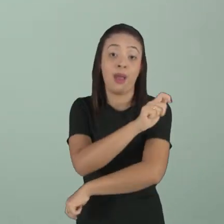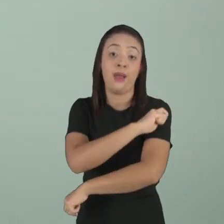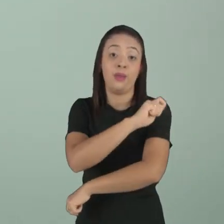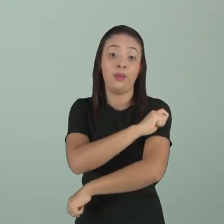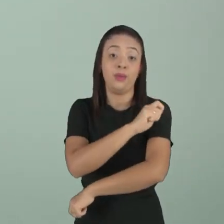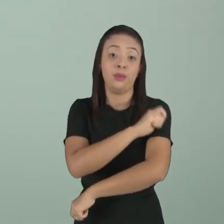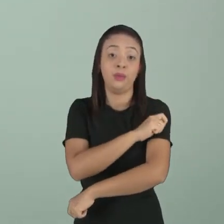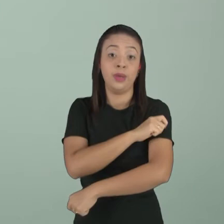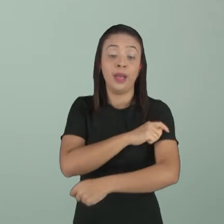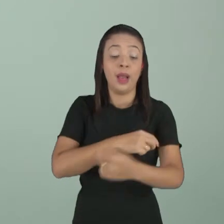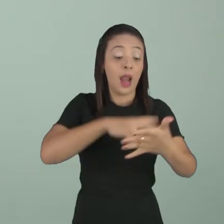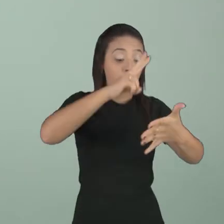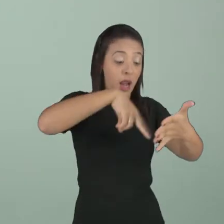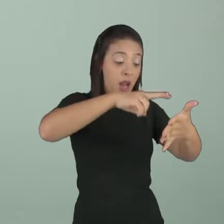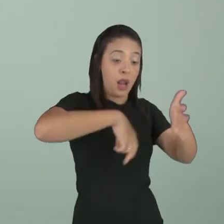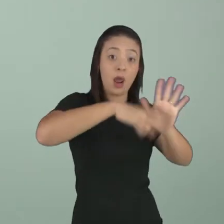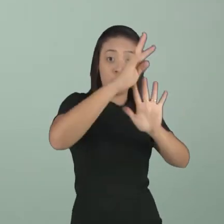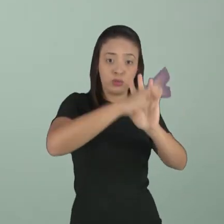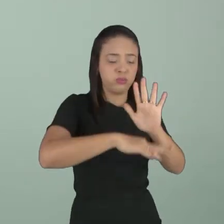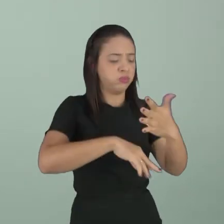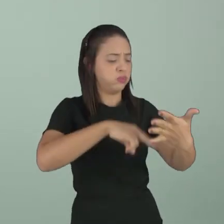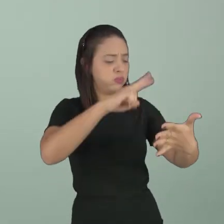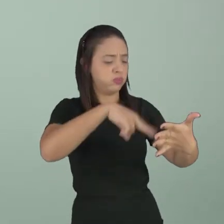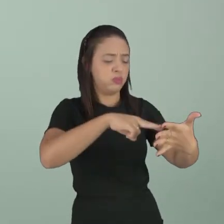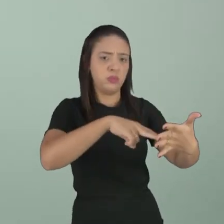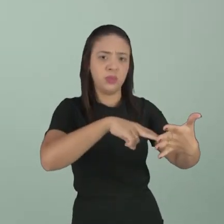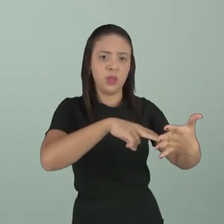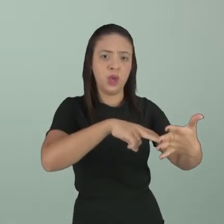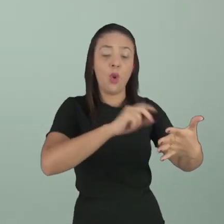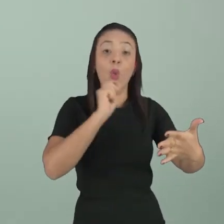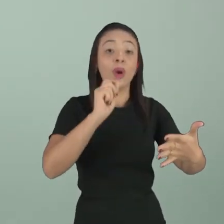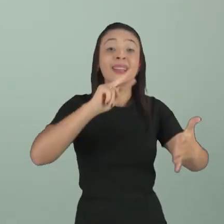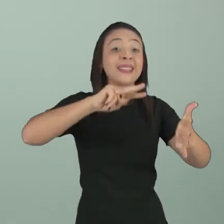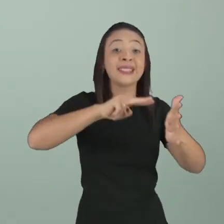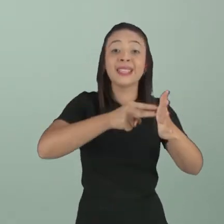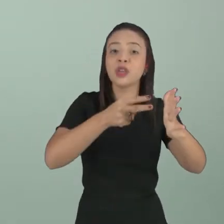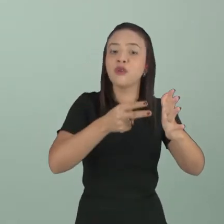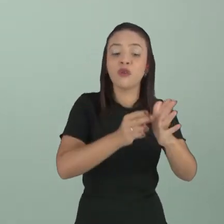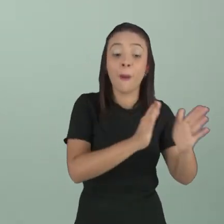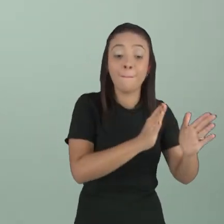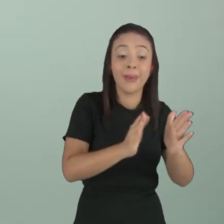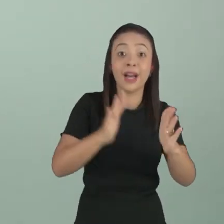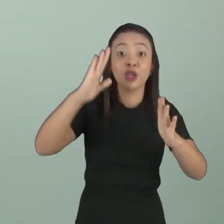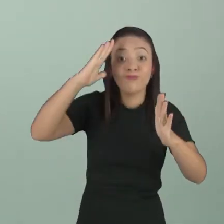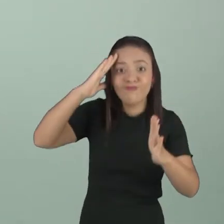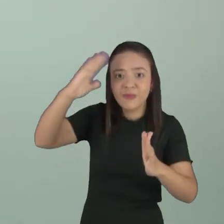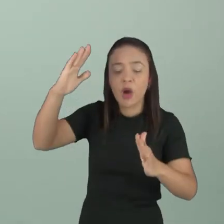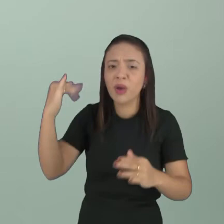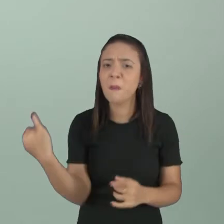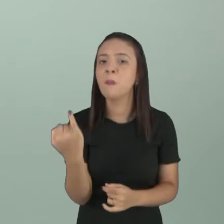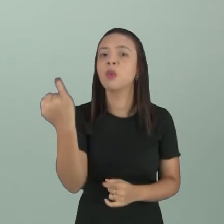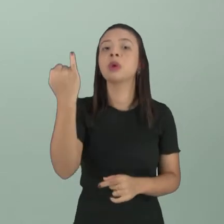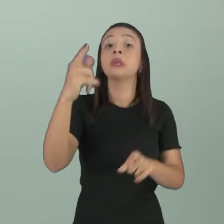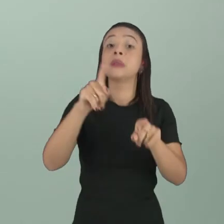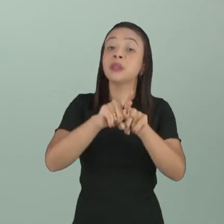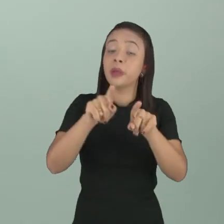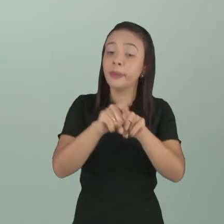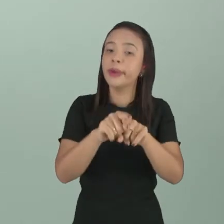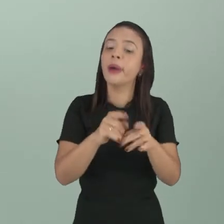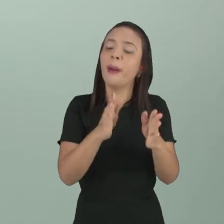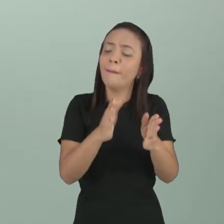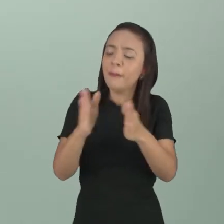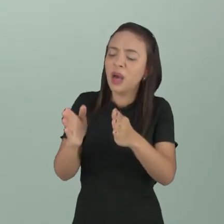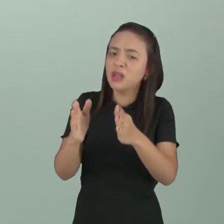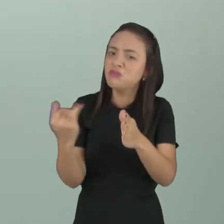identificar quando ler um texto O que se fala de uma maneira principal muito importante e aquela